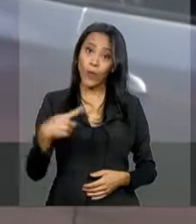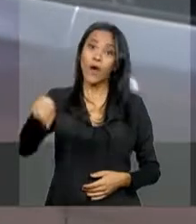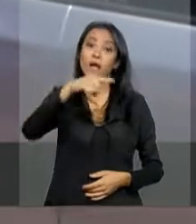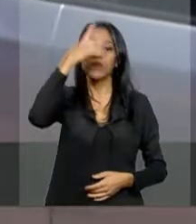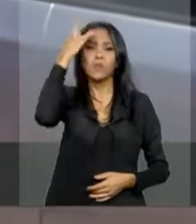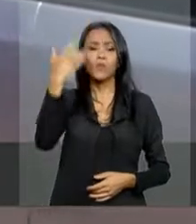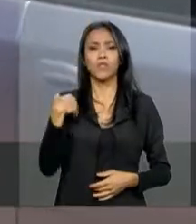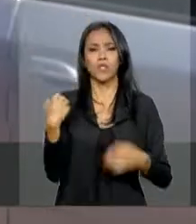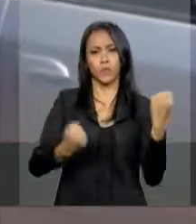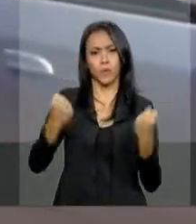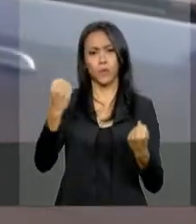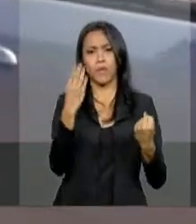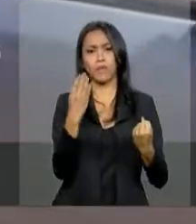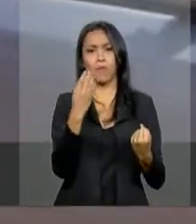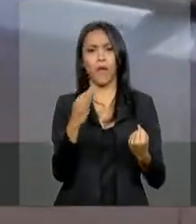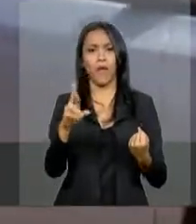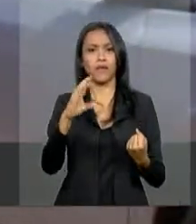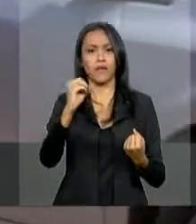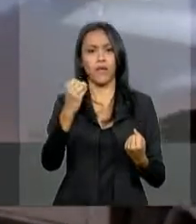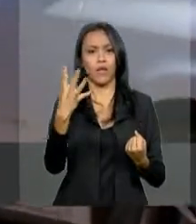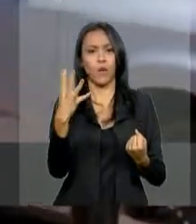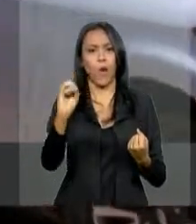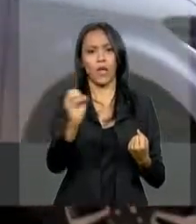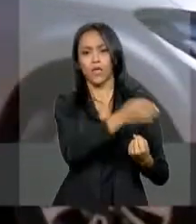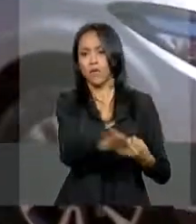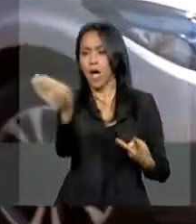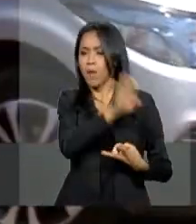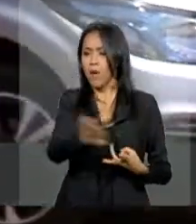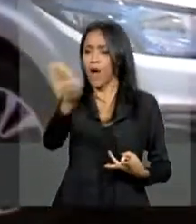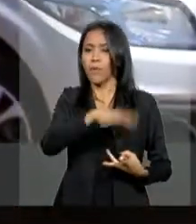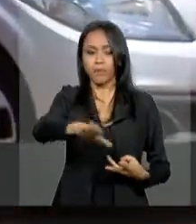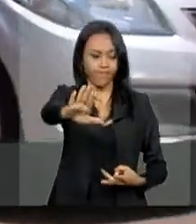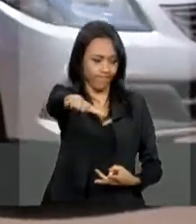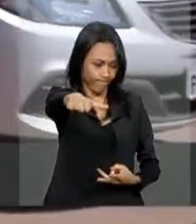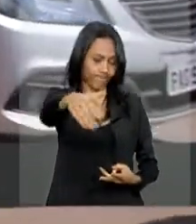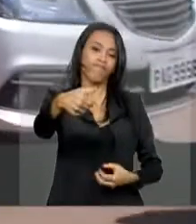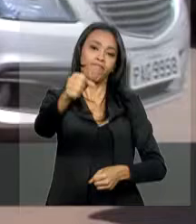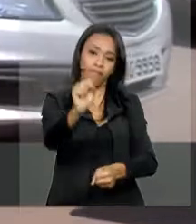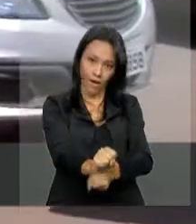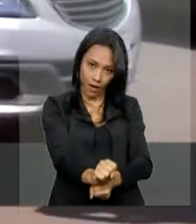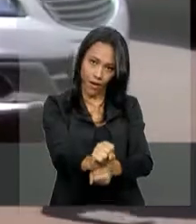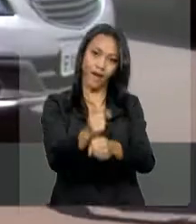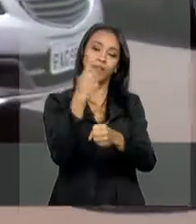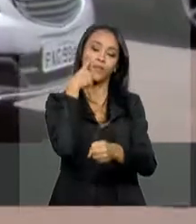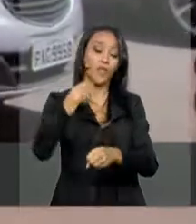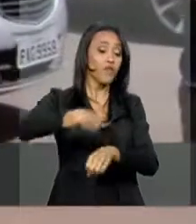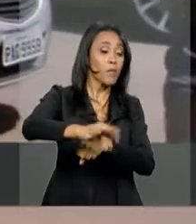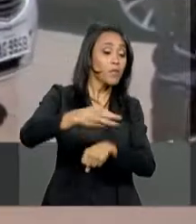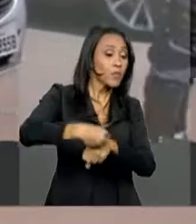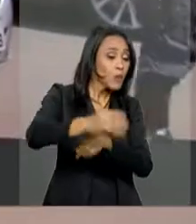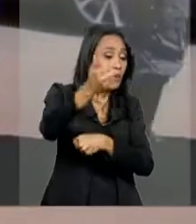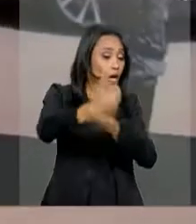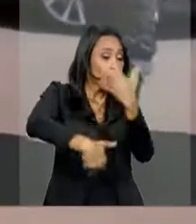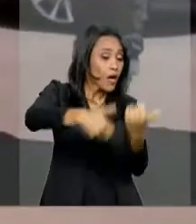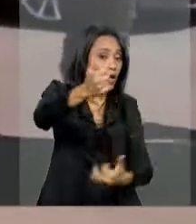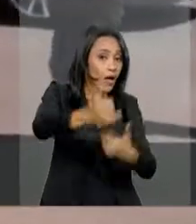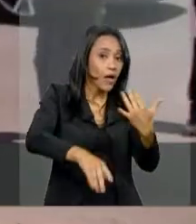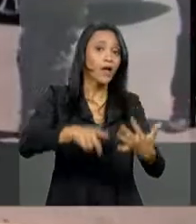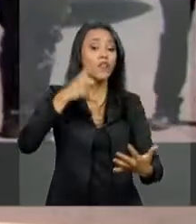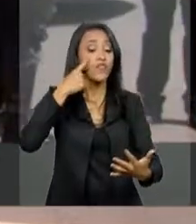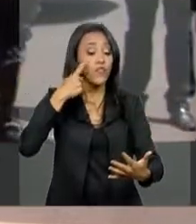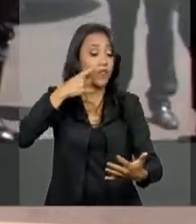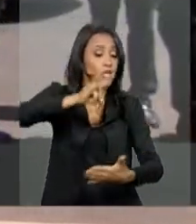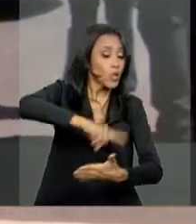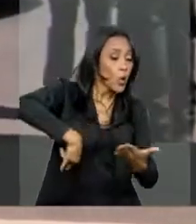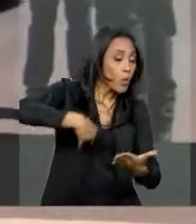aqui pela BR-040 são parados por agentes da Polícia Rodoviária Federal, recebem informações, têm os documentos